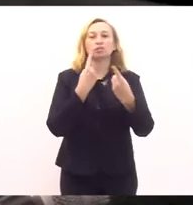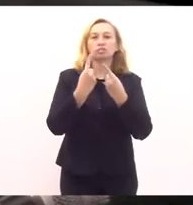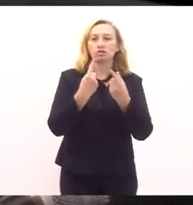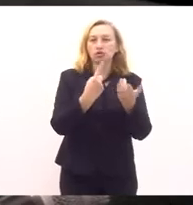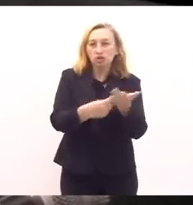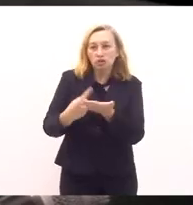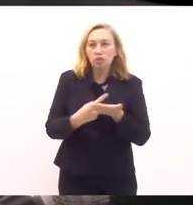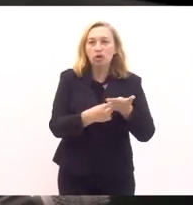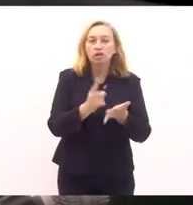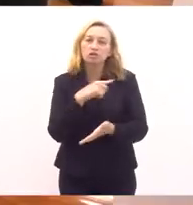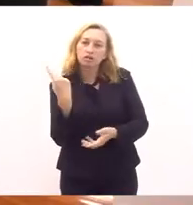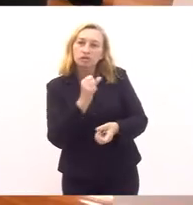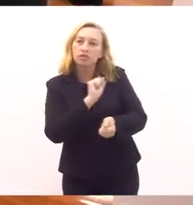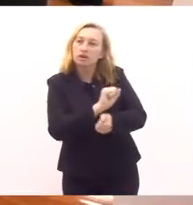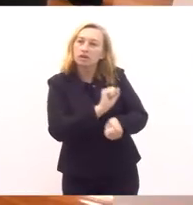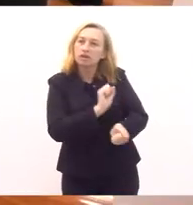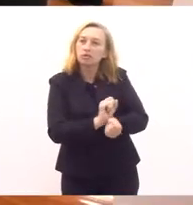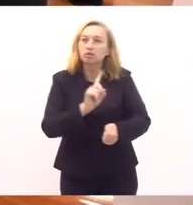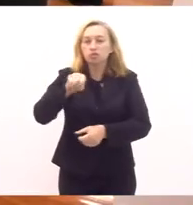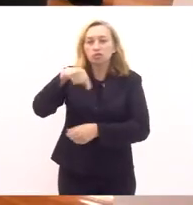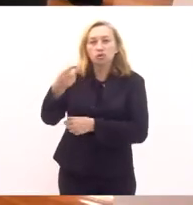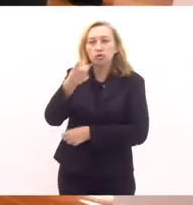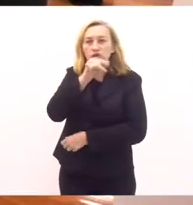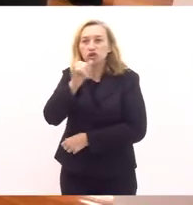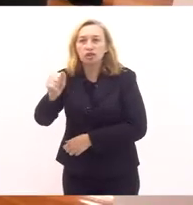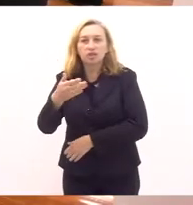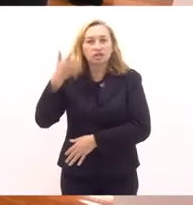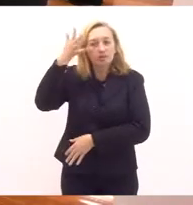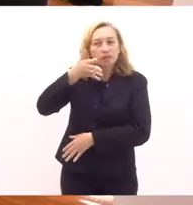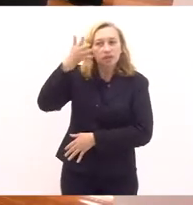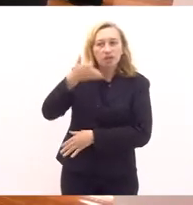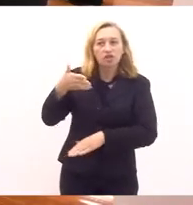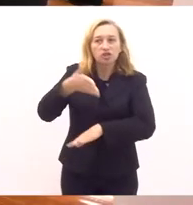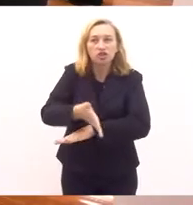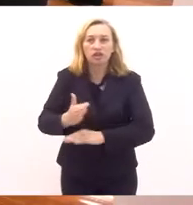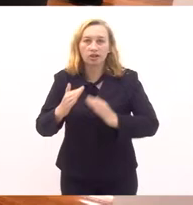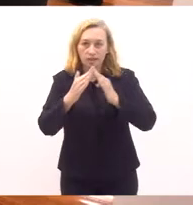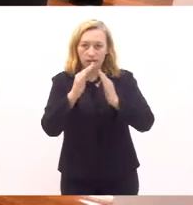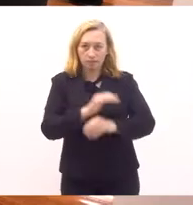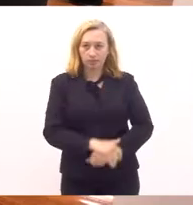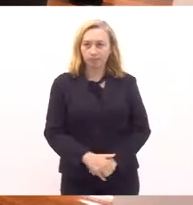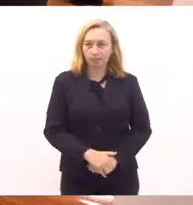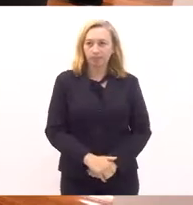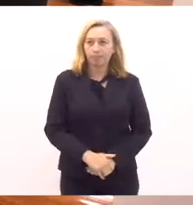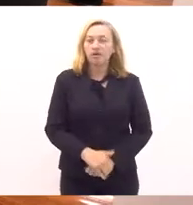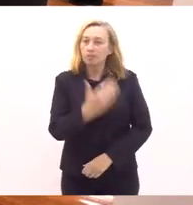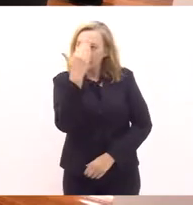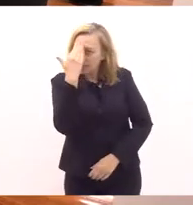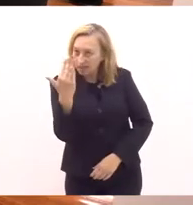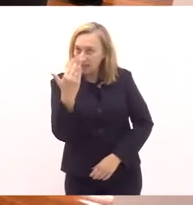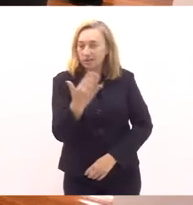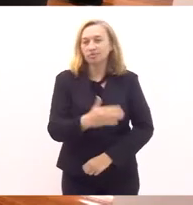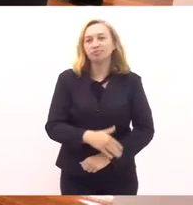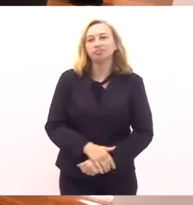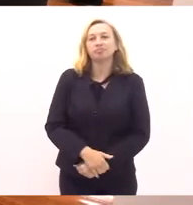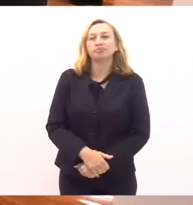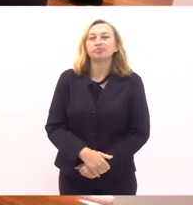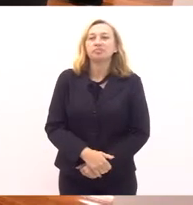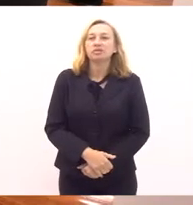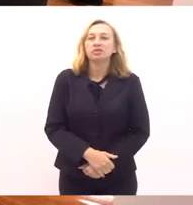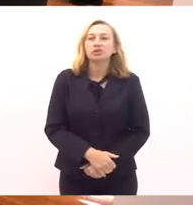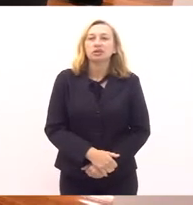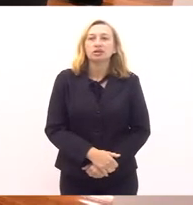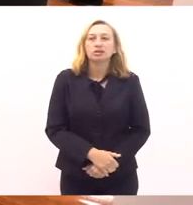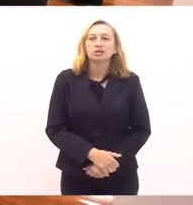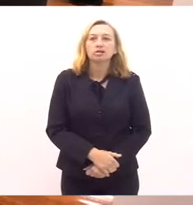e a gente espera que nos próximos dias essa mensagem chegue à casa. Obrigada, minha querida.